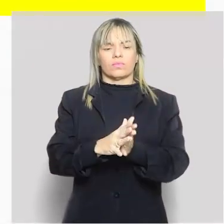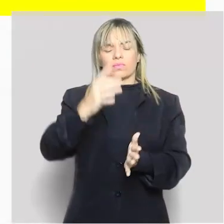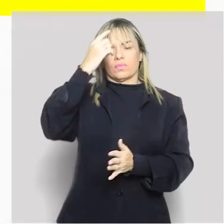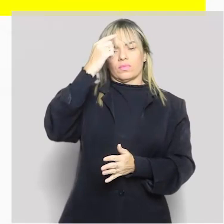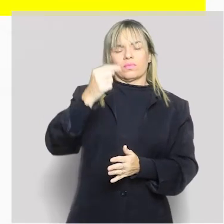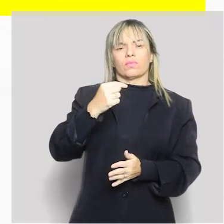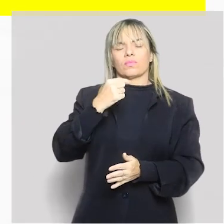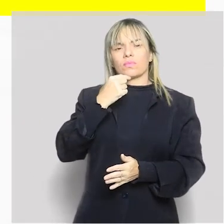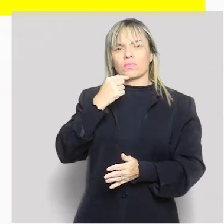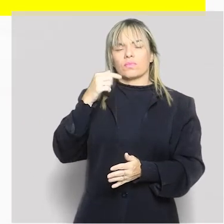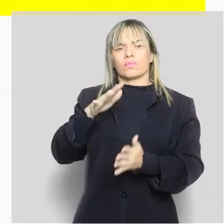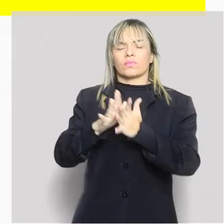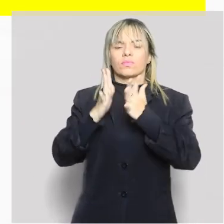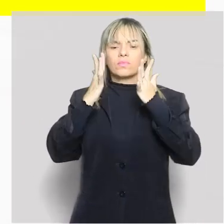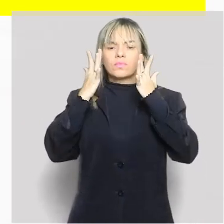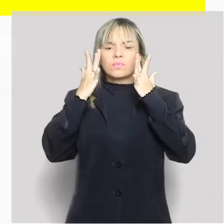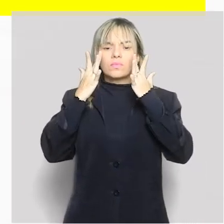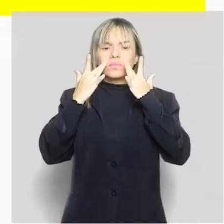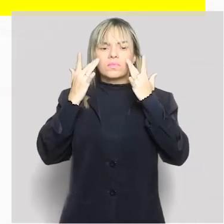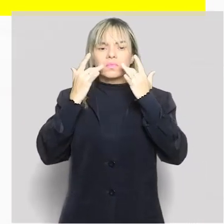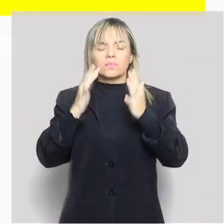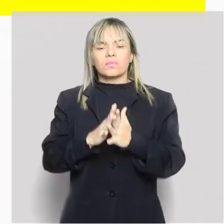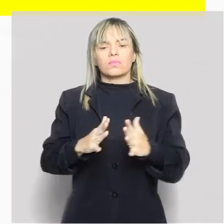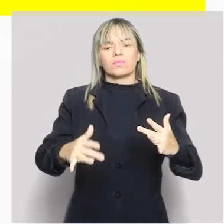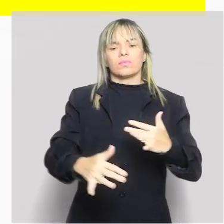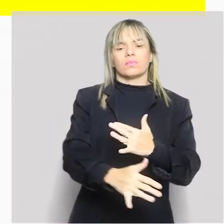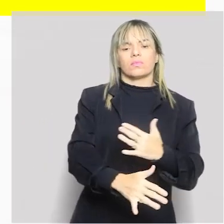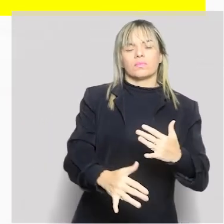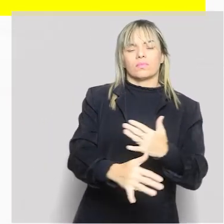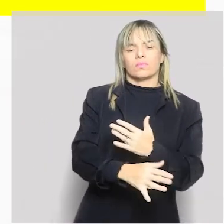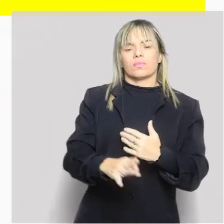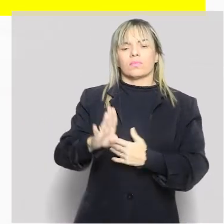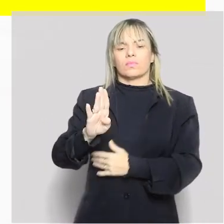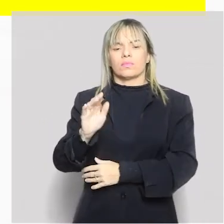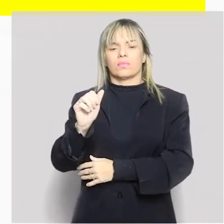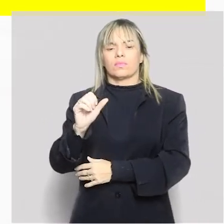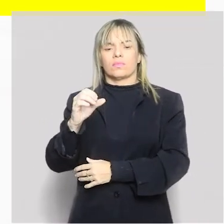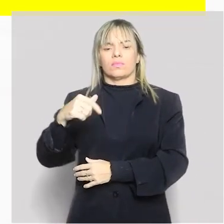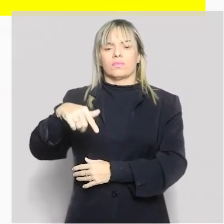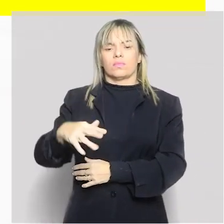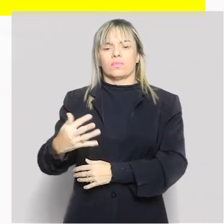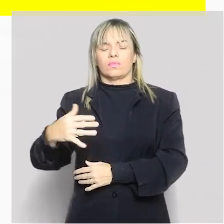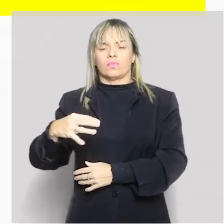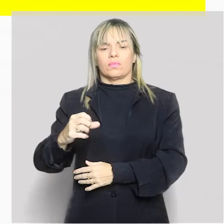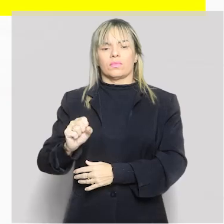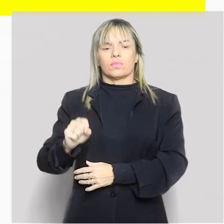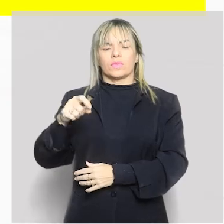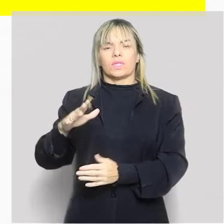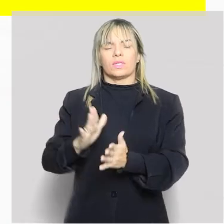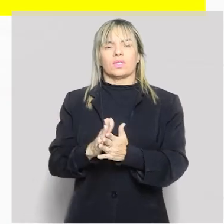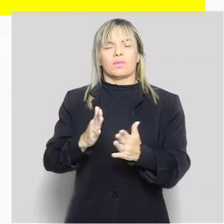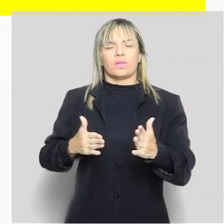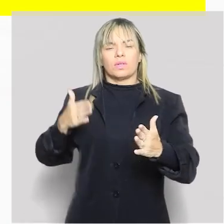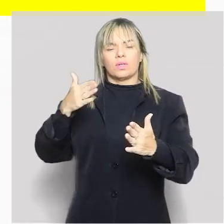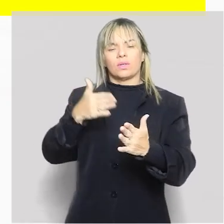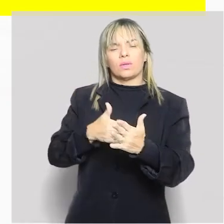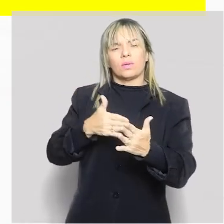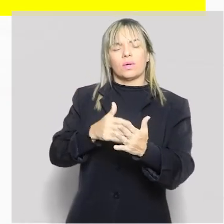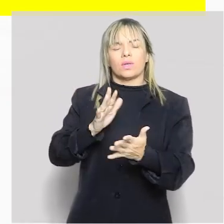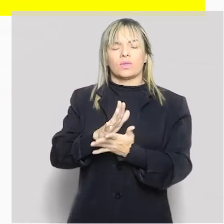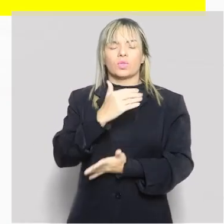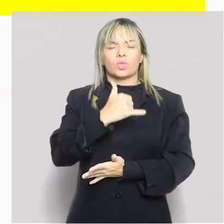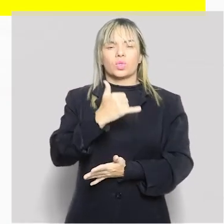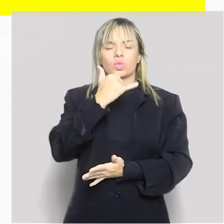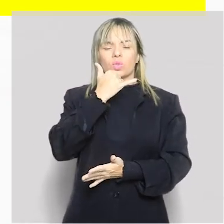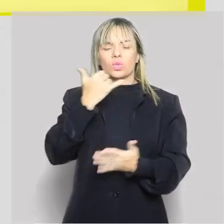arte urbana, né? Ela não está classificada aqui porque a gente trabalhou até um determinado ponto, porque senão a gente não ia terminar perdão,